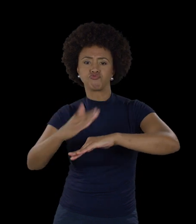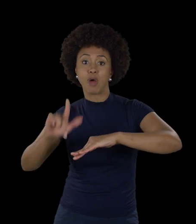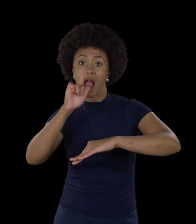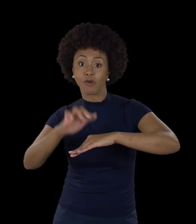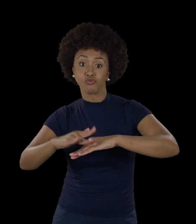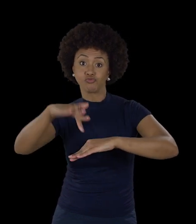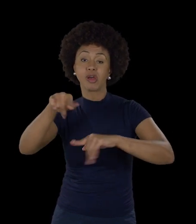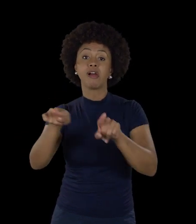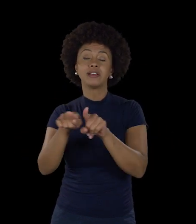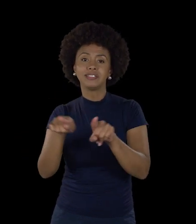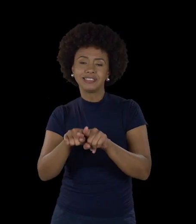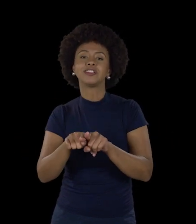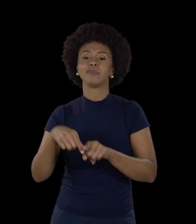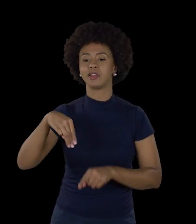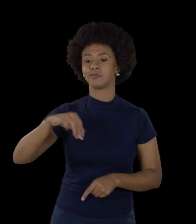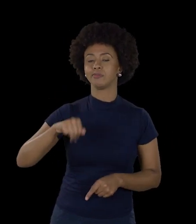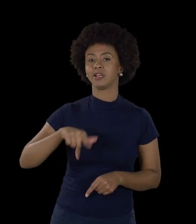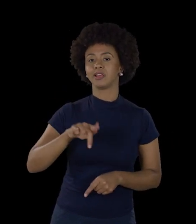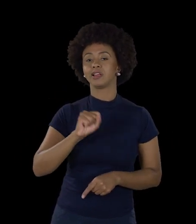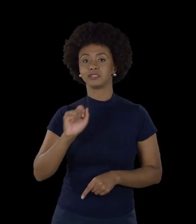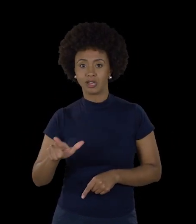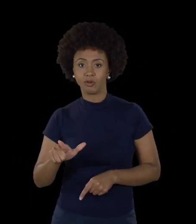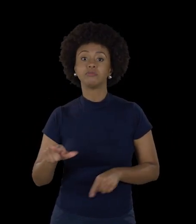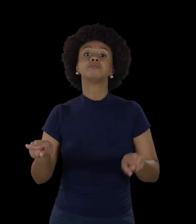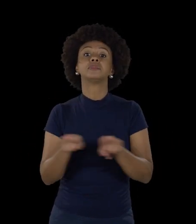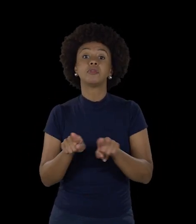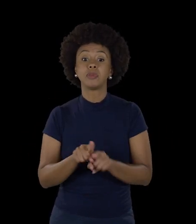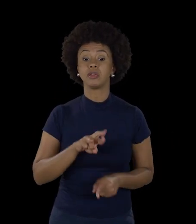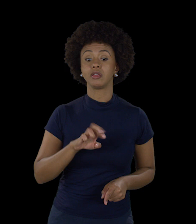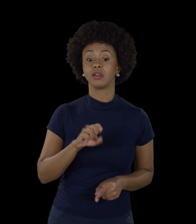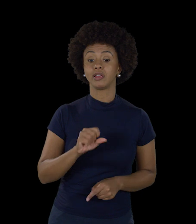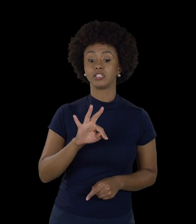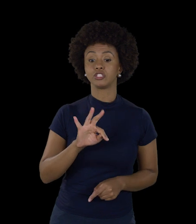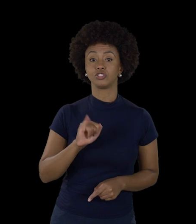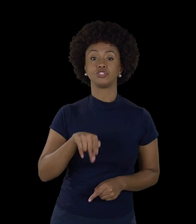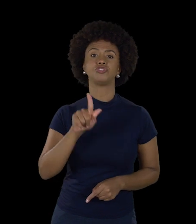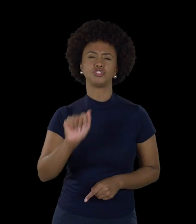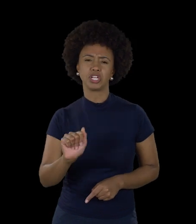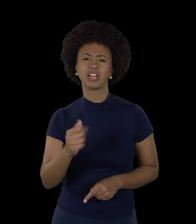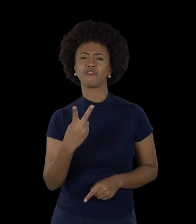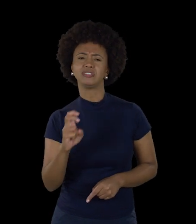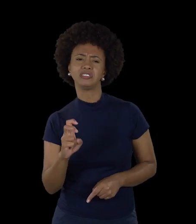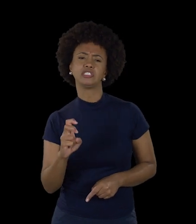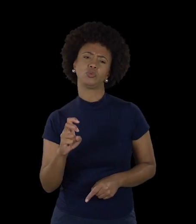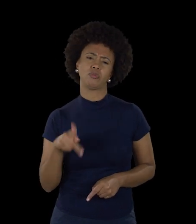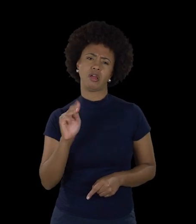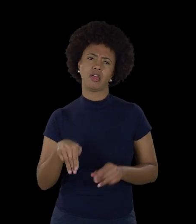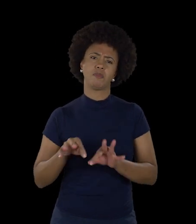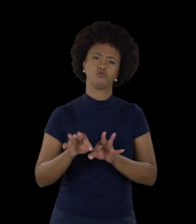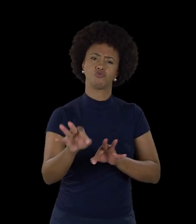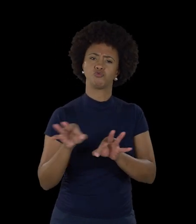com dunas, alagados, manguezal e predomina a vegetação tipo restinga em meio a